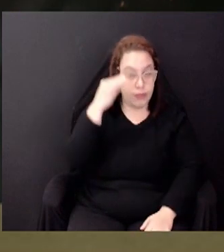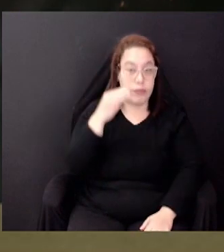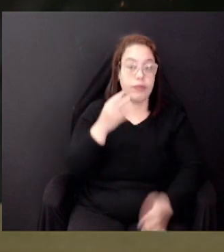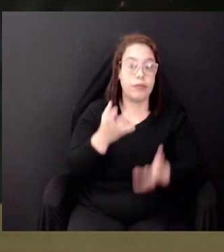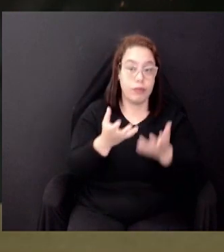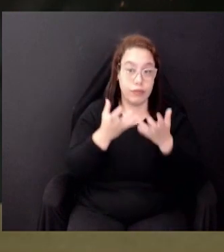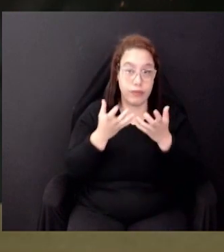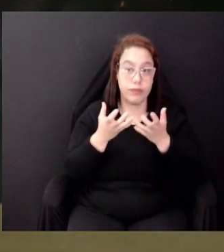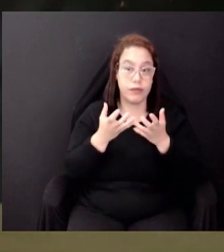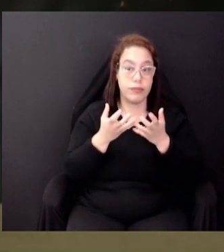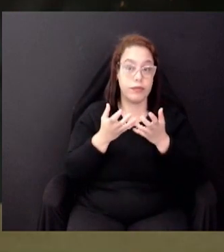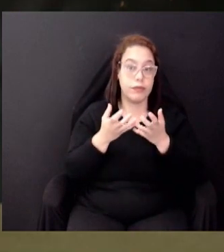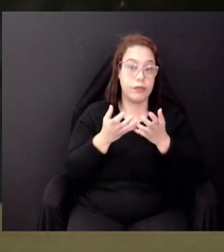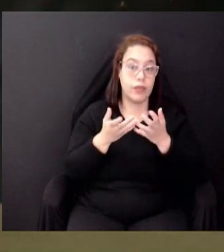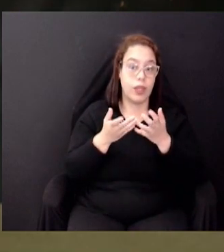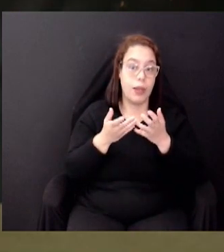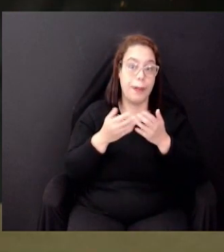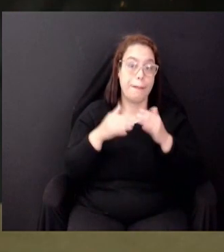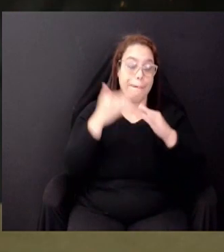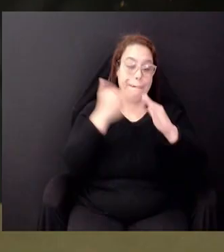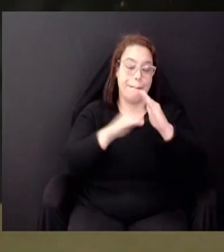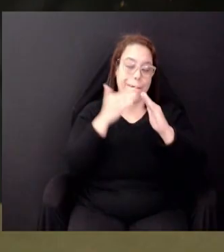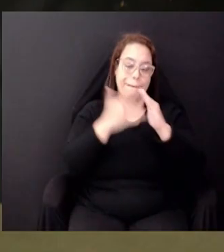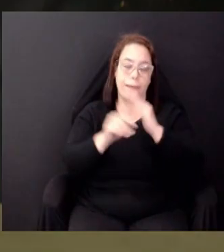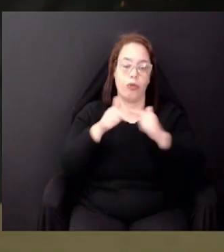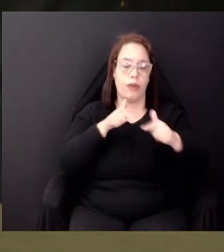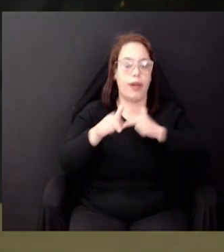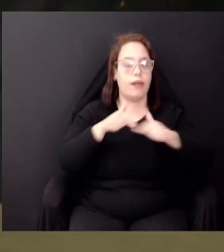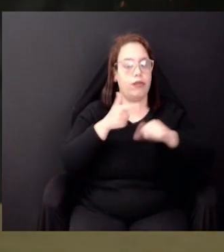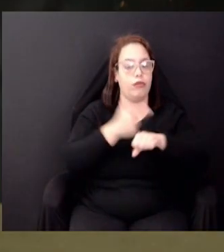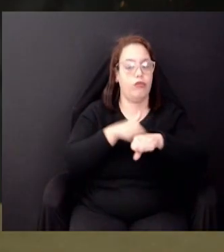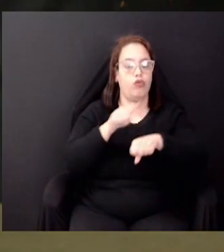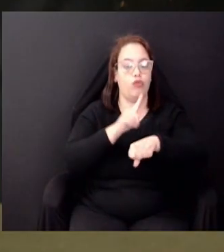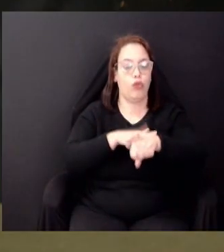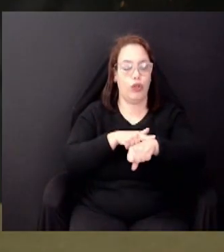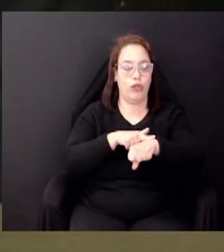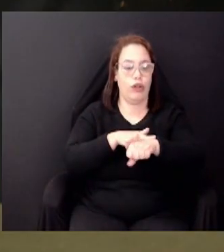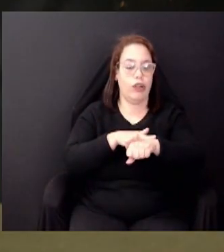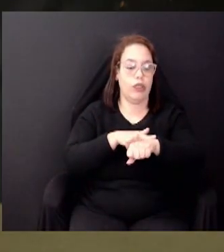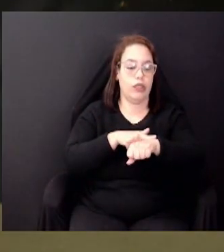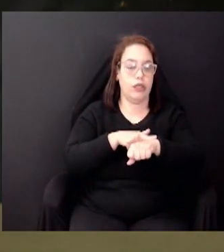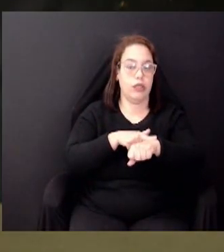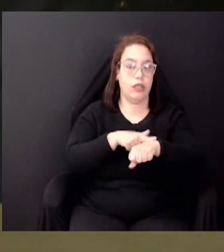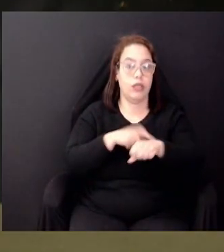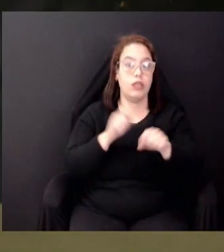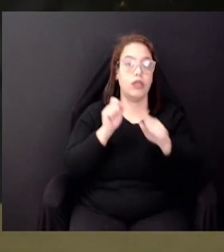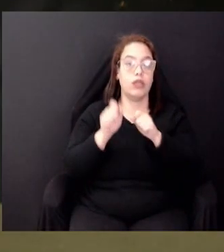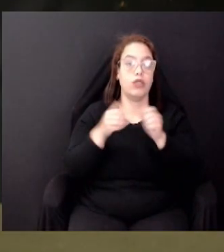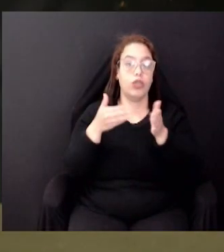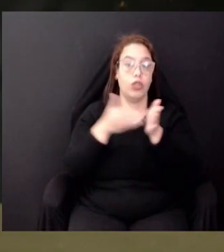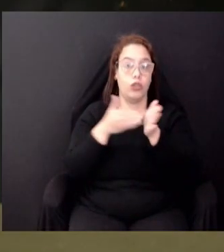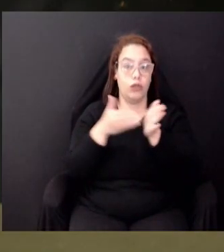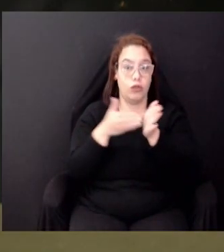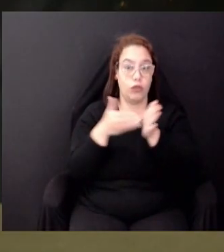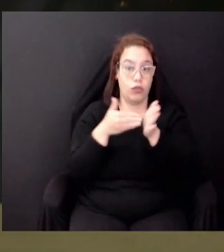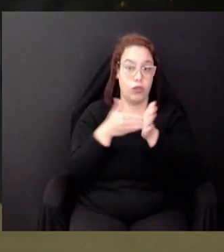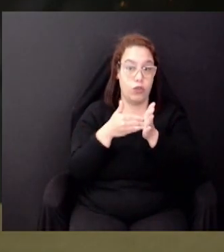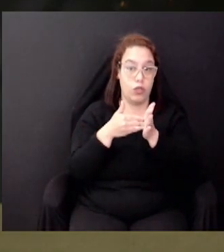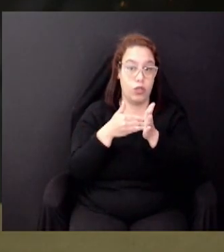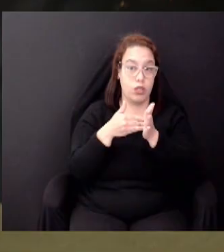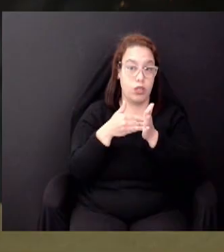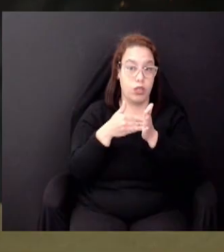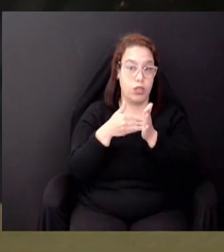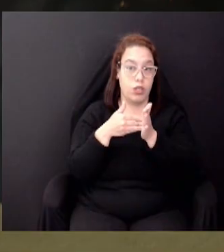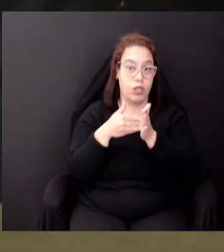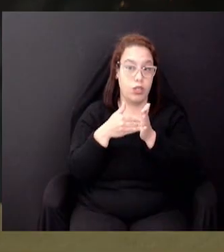está falando que as mensagens chegam fora do expediente, aí você quer saber de um limite, né? Que você pode combinar, de repente, com o pessoal lá do